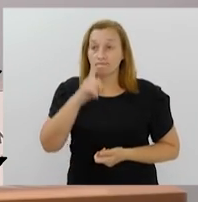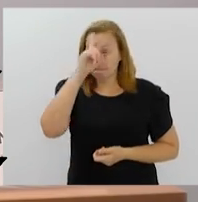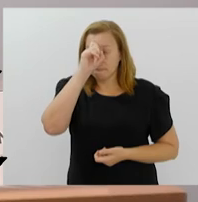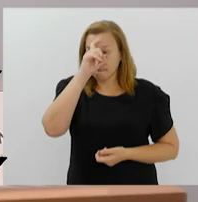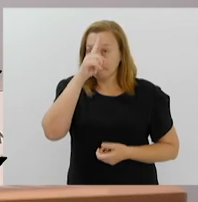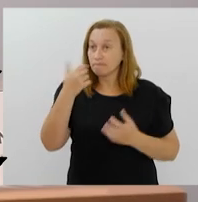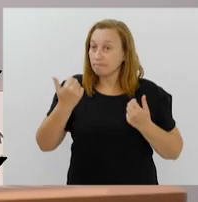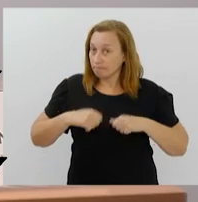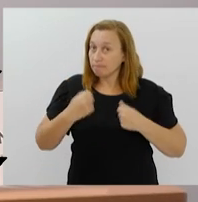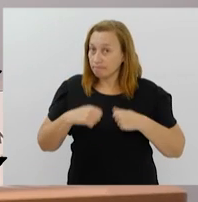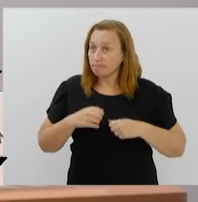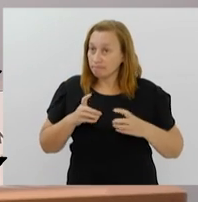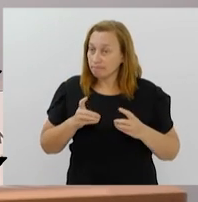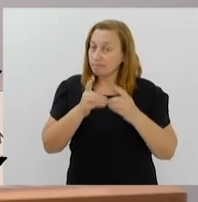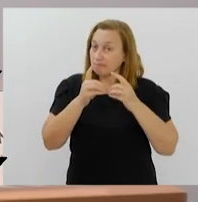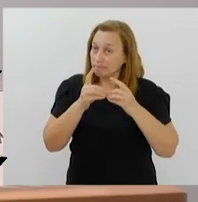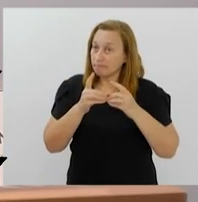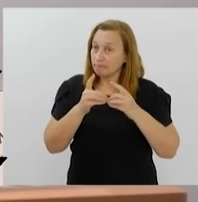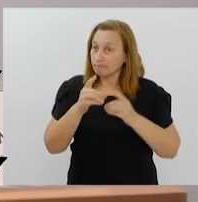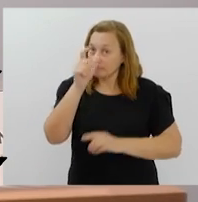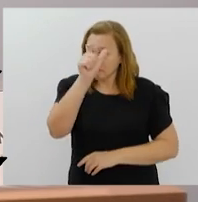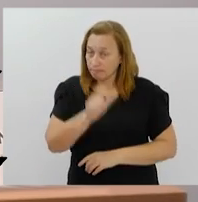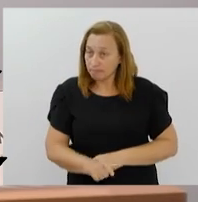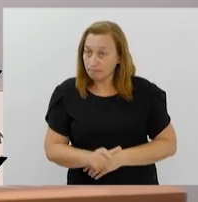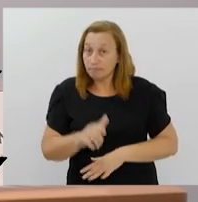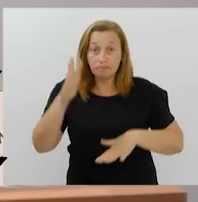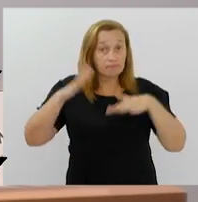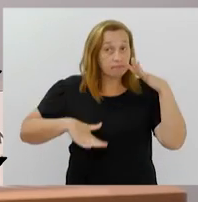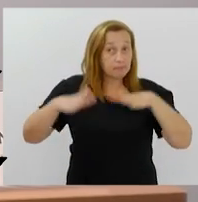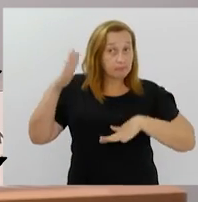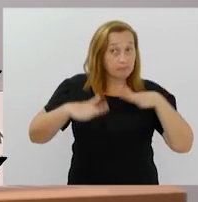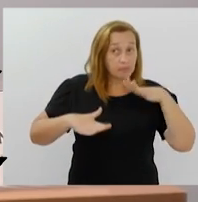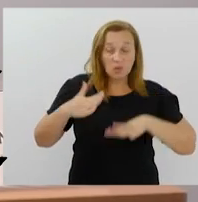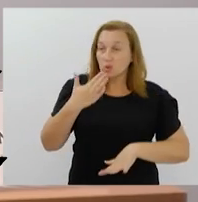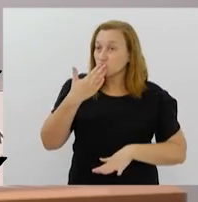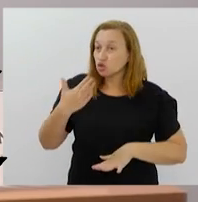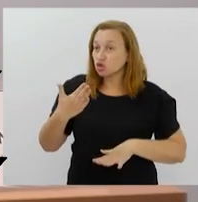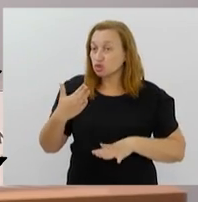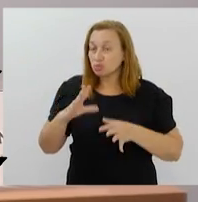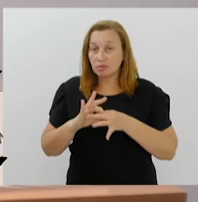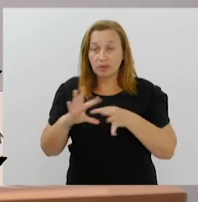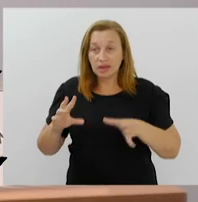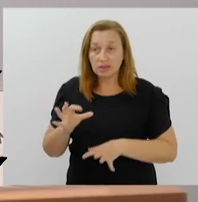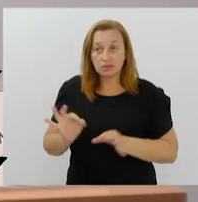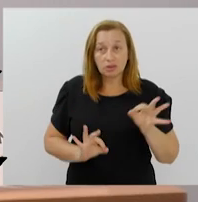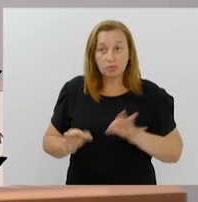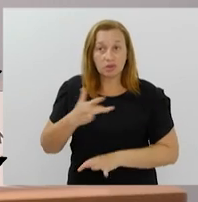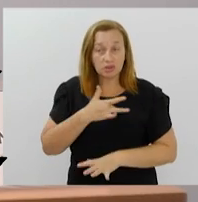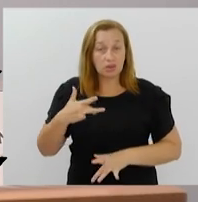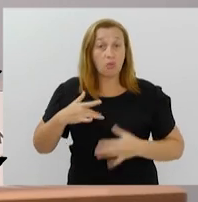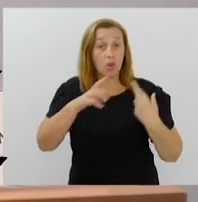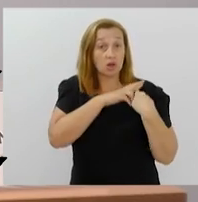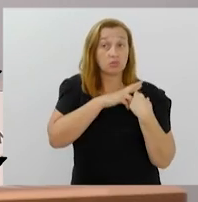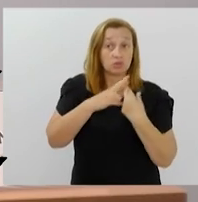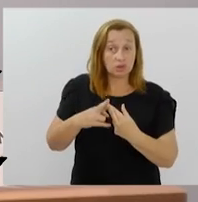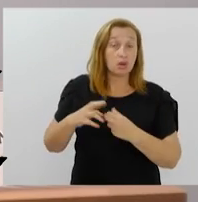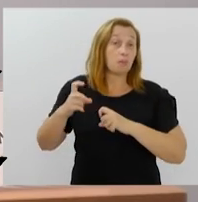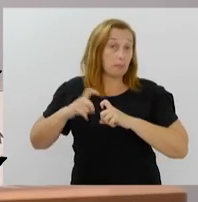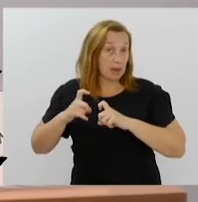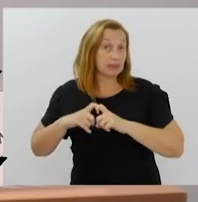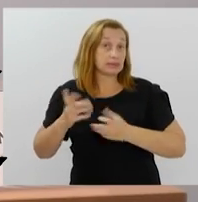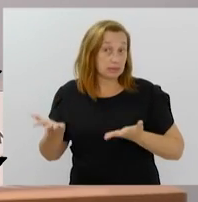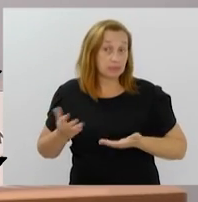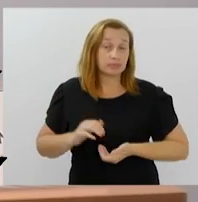ele precisa atender o beneficiário independentemente de qualquer tipo de autorização de plano de saúde existe uma responsabilização médica para